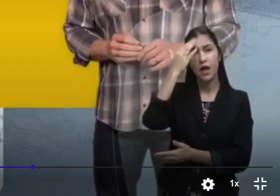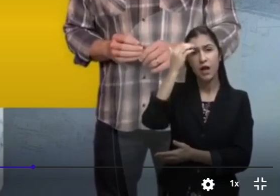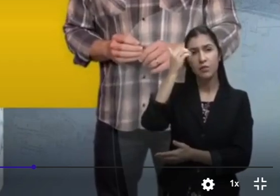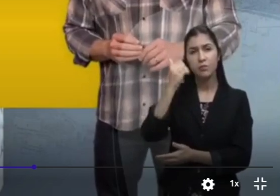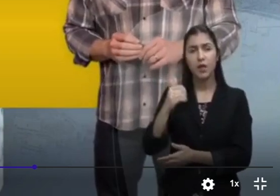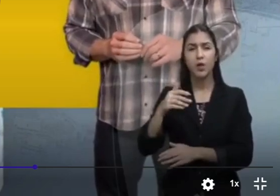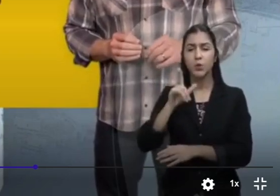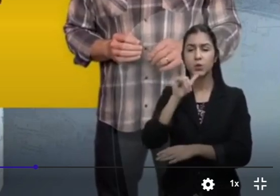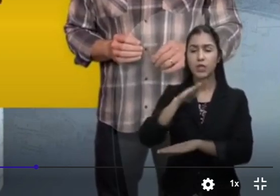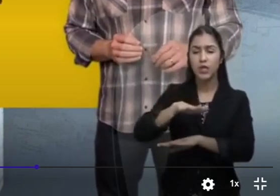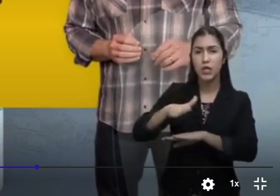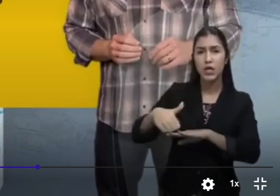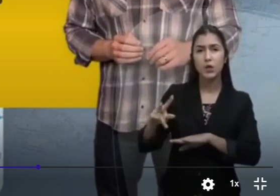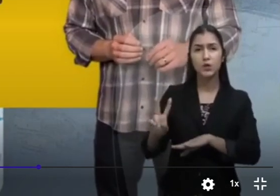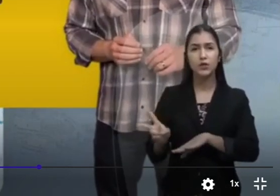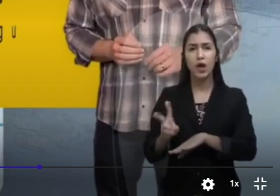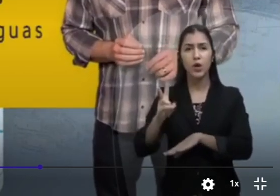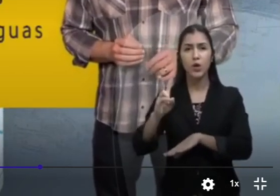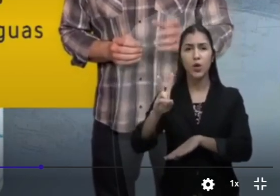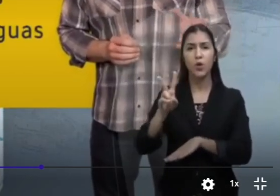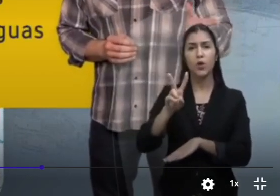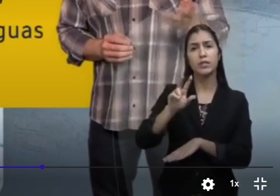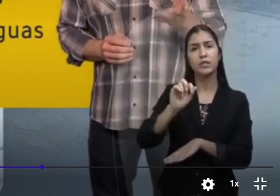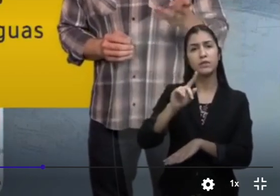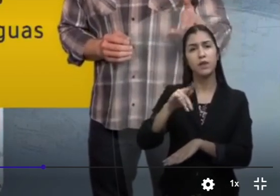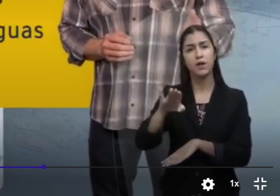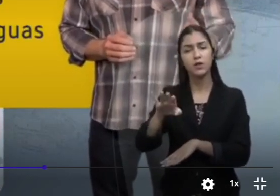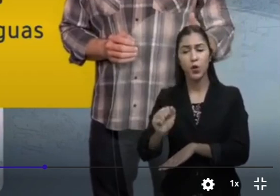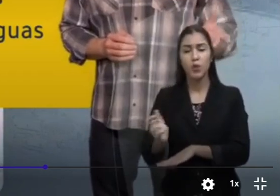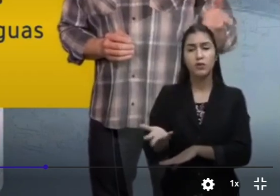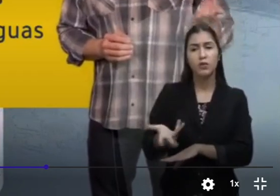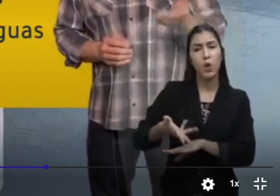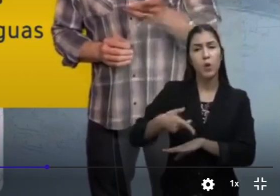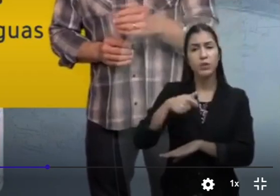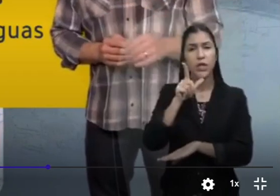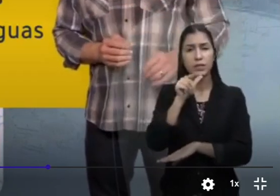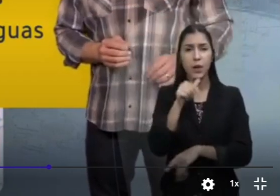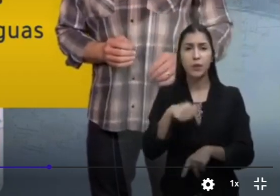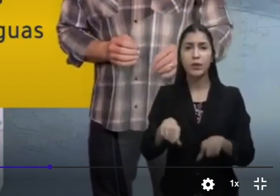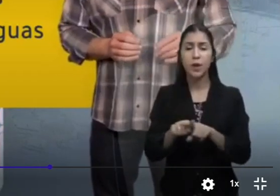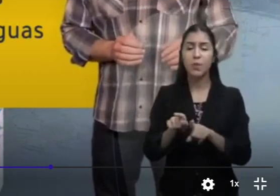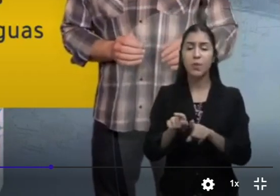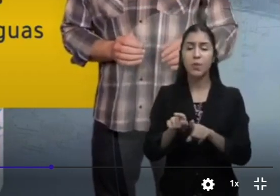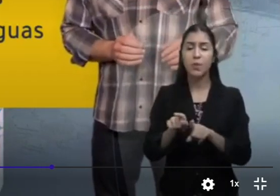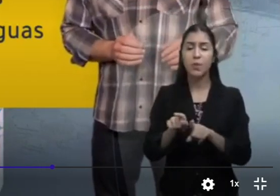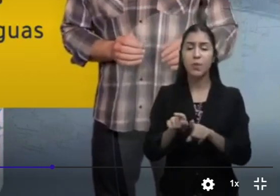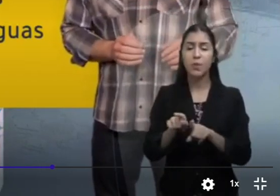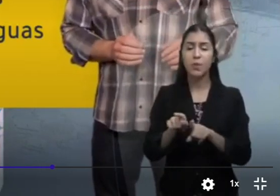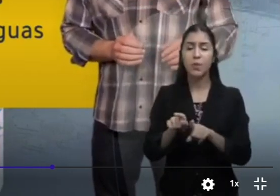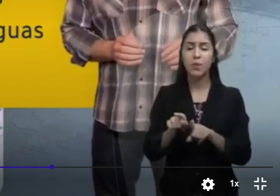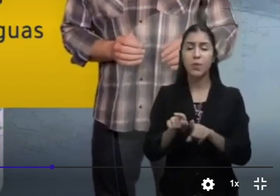seções dos rios, dos valores de vazões e da velocidade das águas, bem como da qualidade